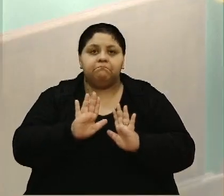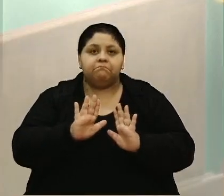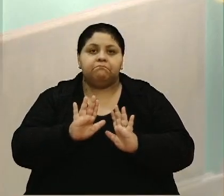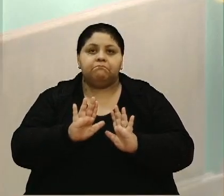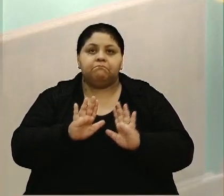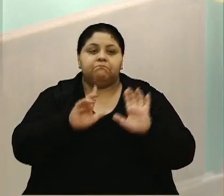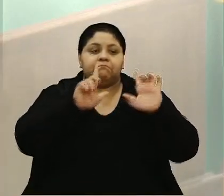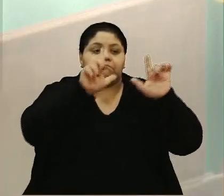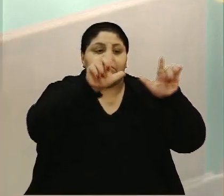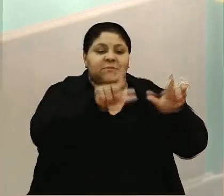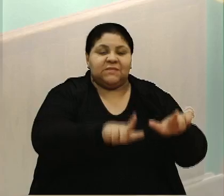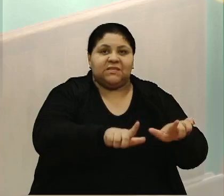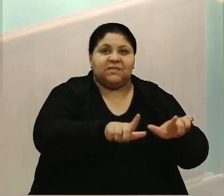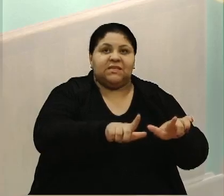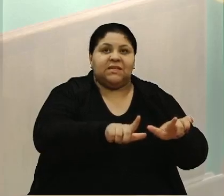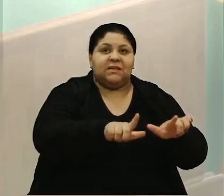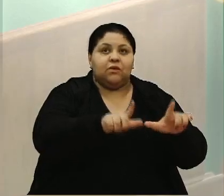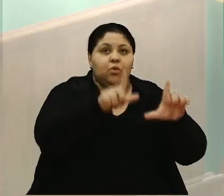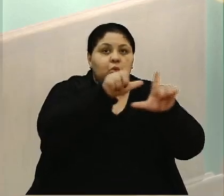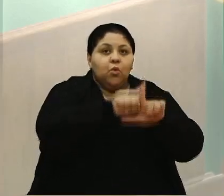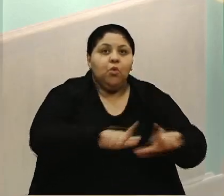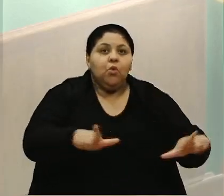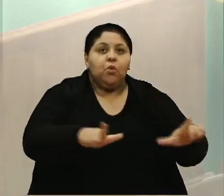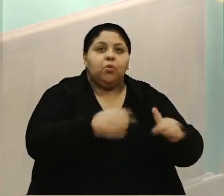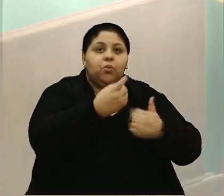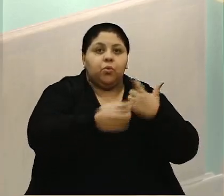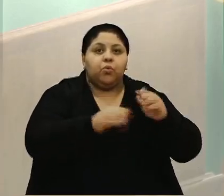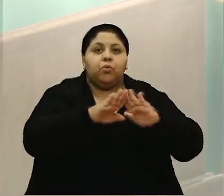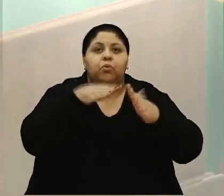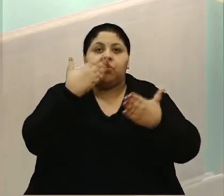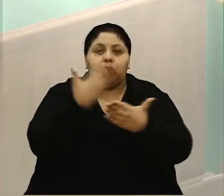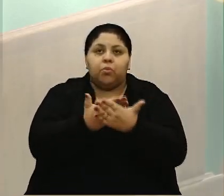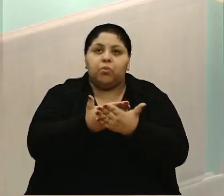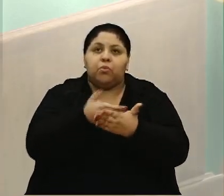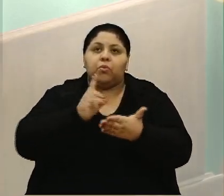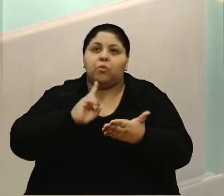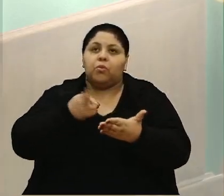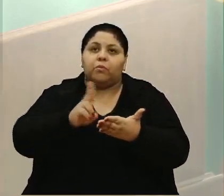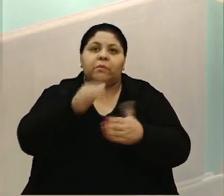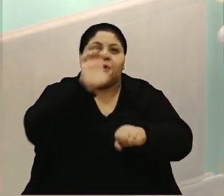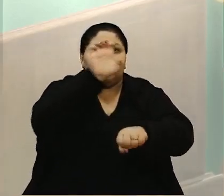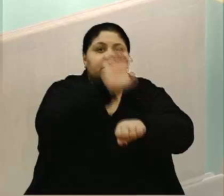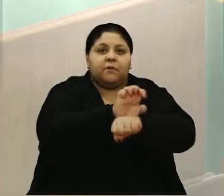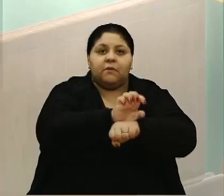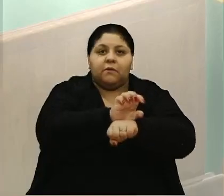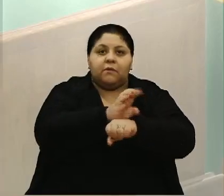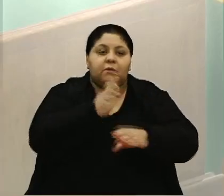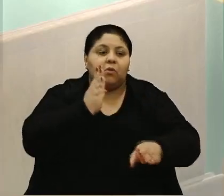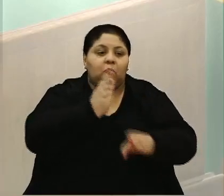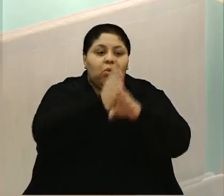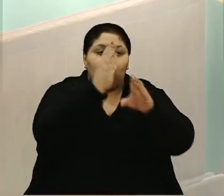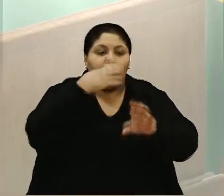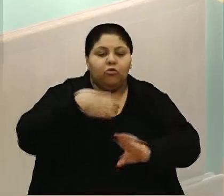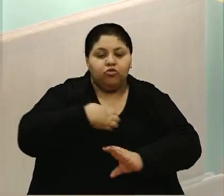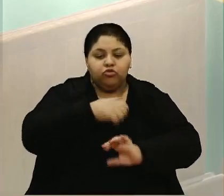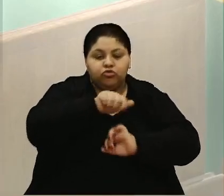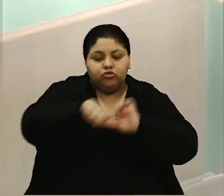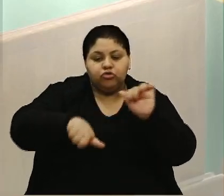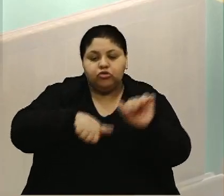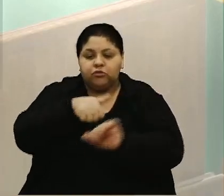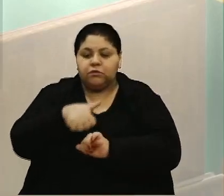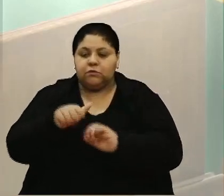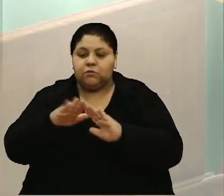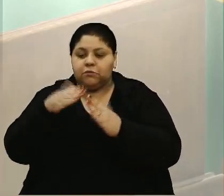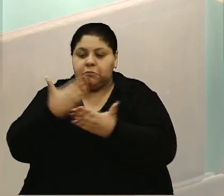salas ociosas de algumas escolas. Mesmo que fosse estadual, achar uma forma de transformar a escola infantil.